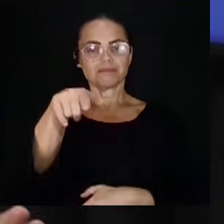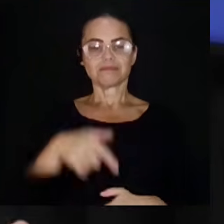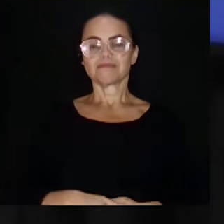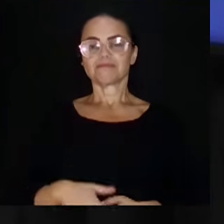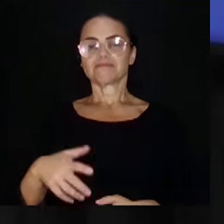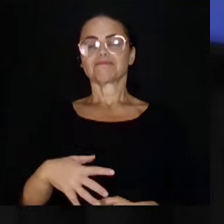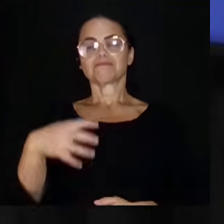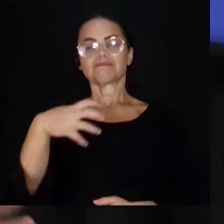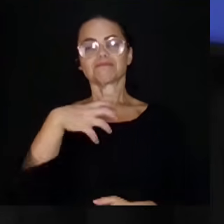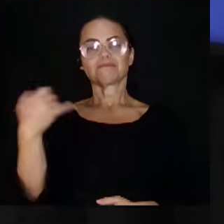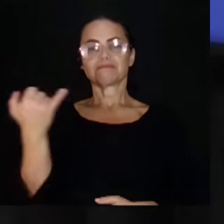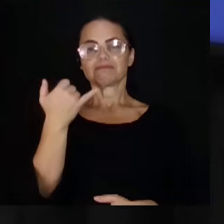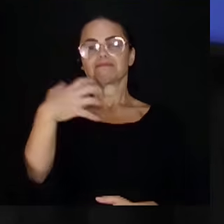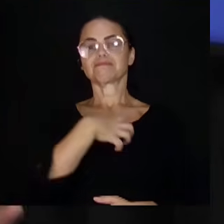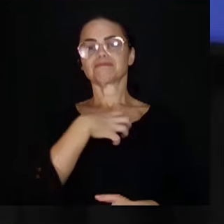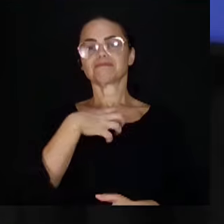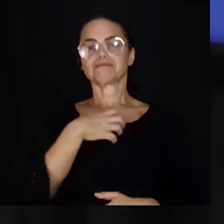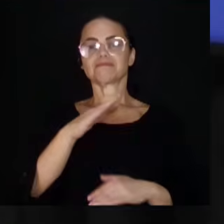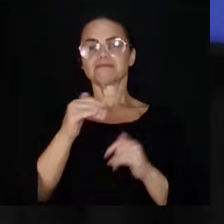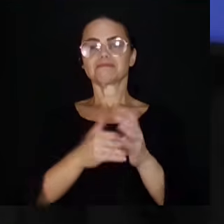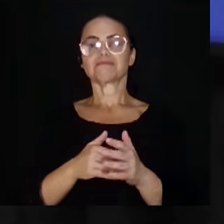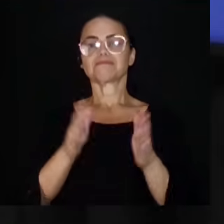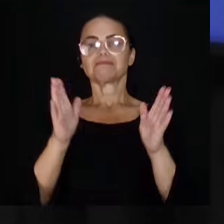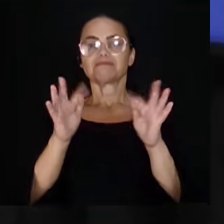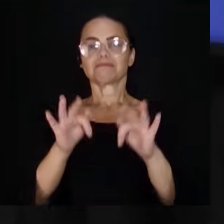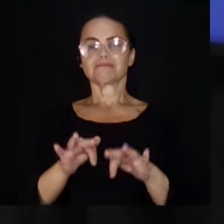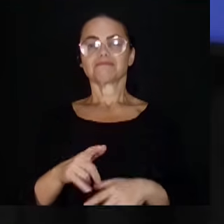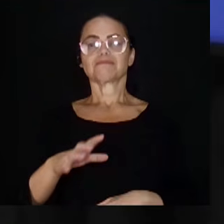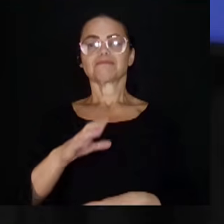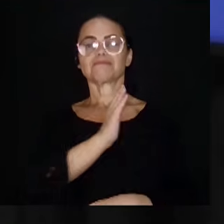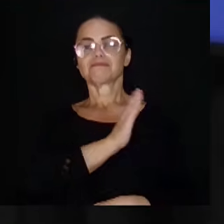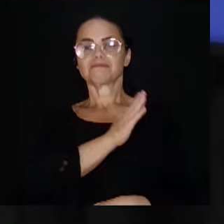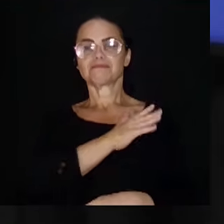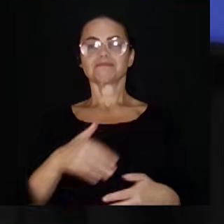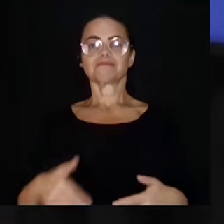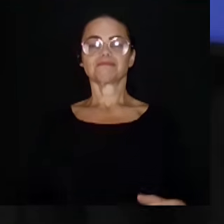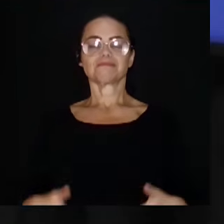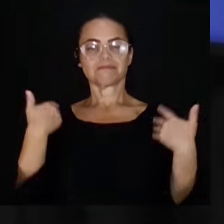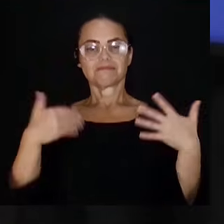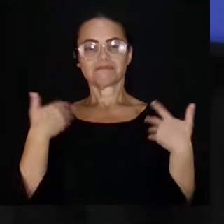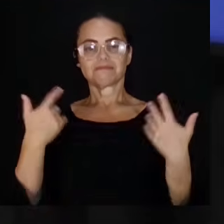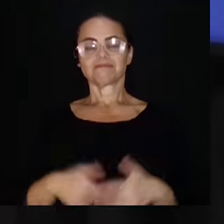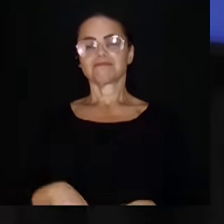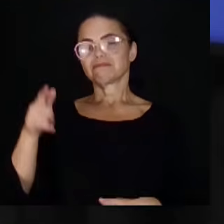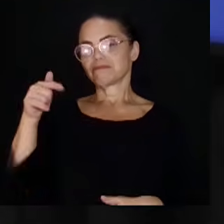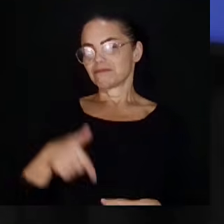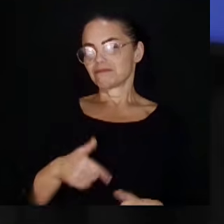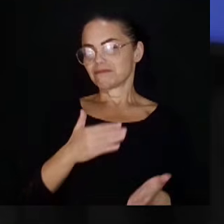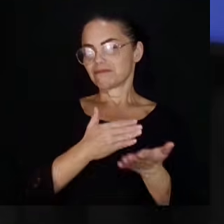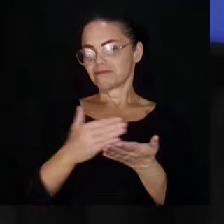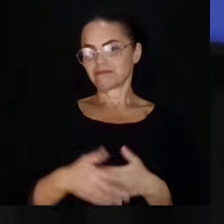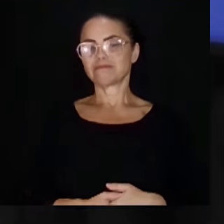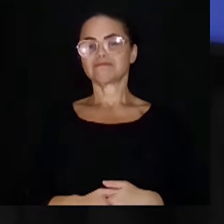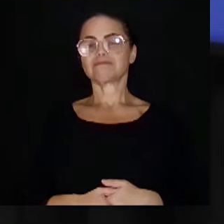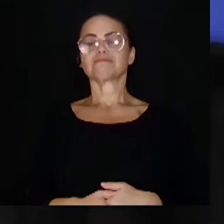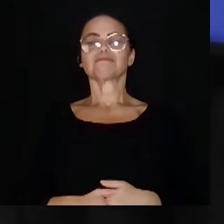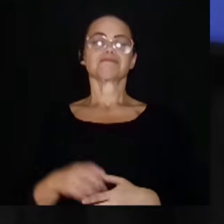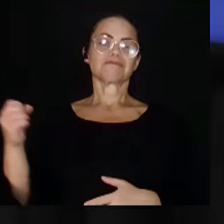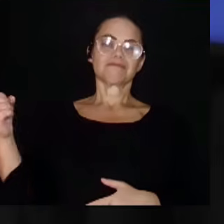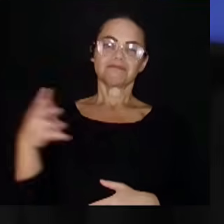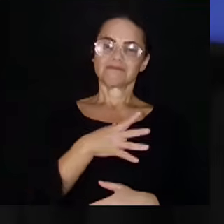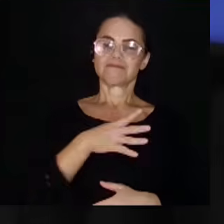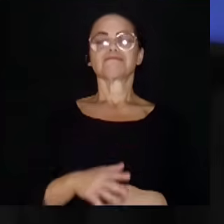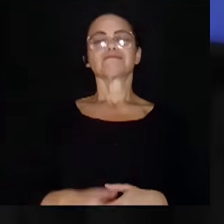Nós encerramos essa temporada com o coração cheio, sabendo que este é só o começo. Que venham novos episódios, novas histórias,